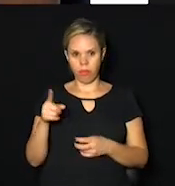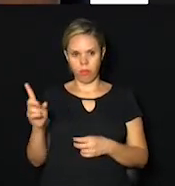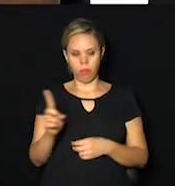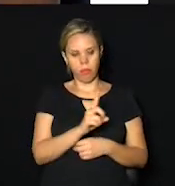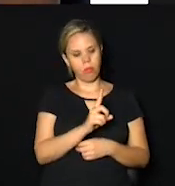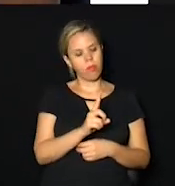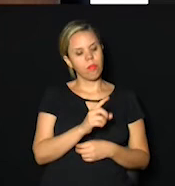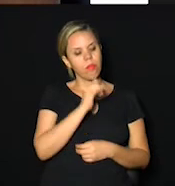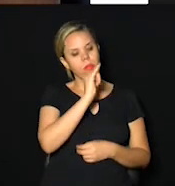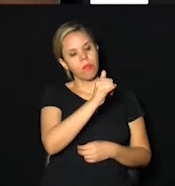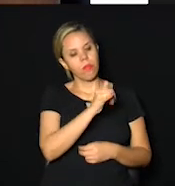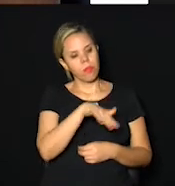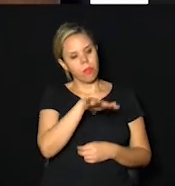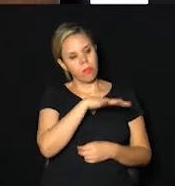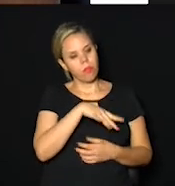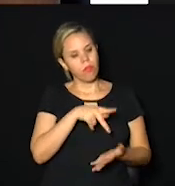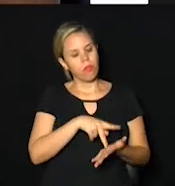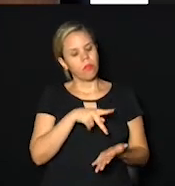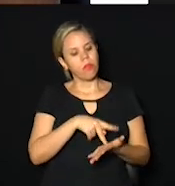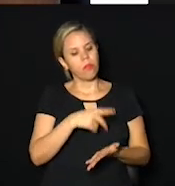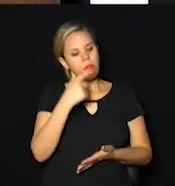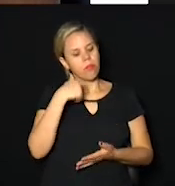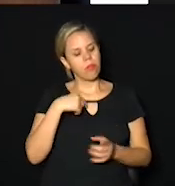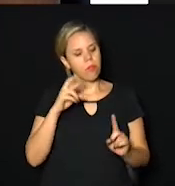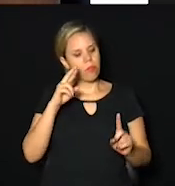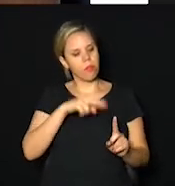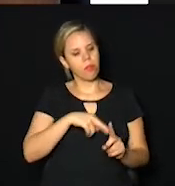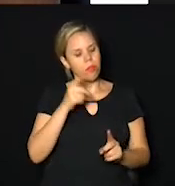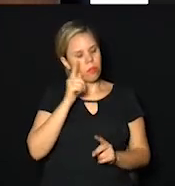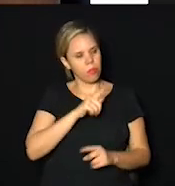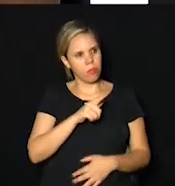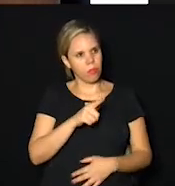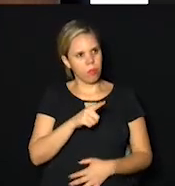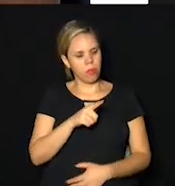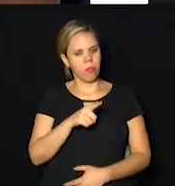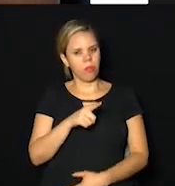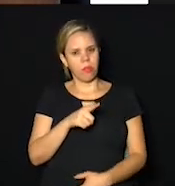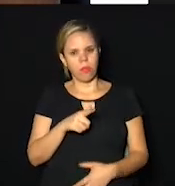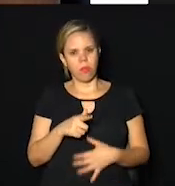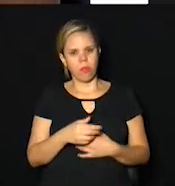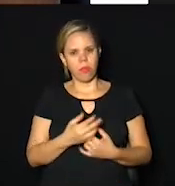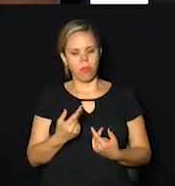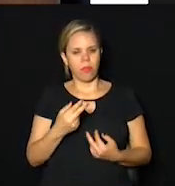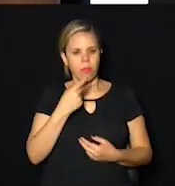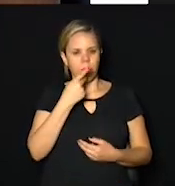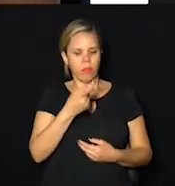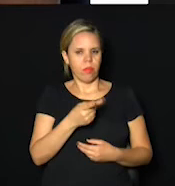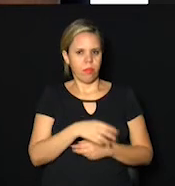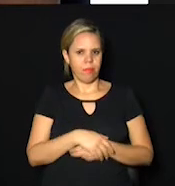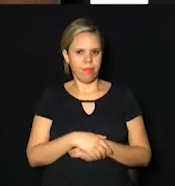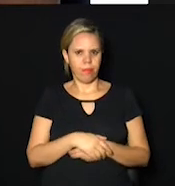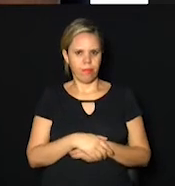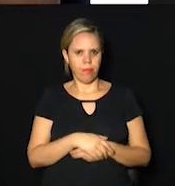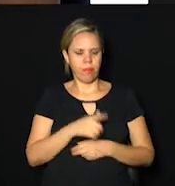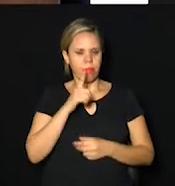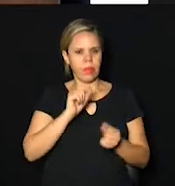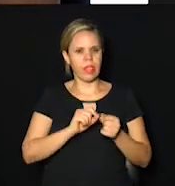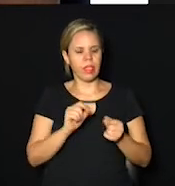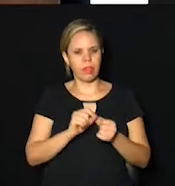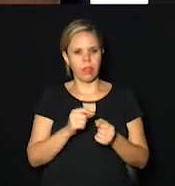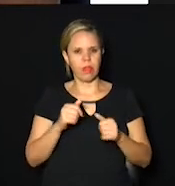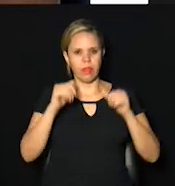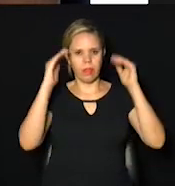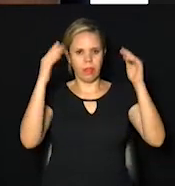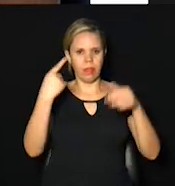e diz, na verdade eu represento e eu consigo, diz e convence, eu consigo fazer algo muito maior para